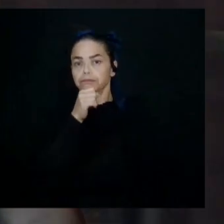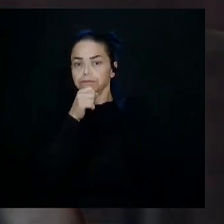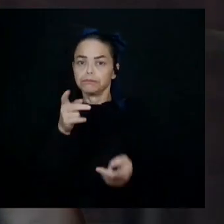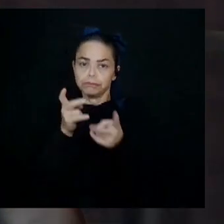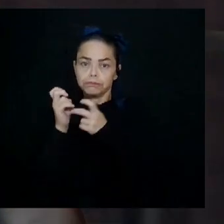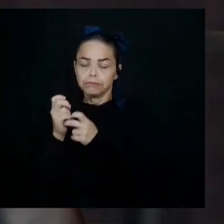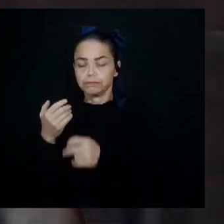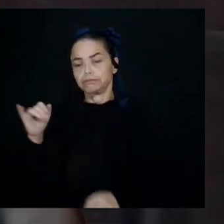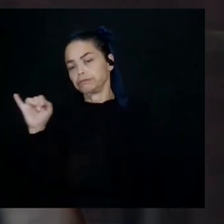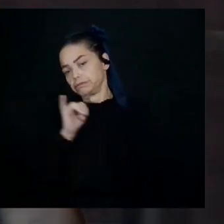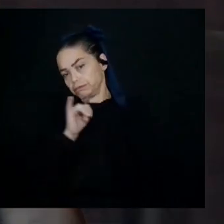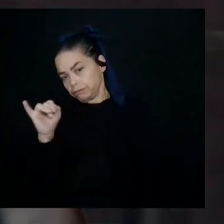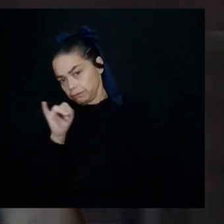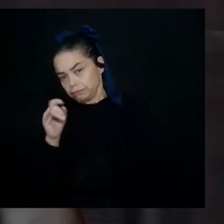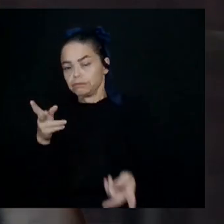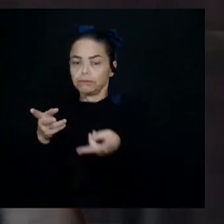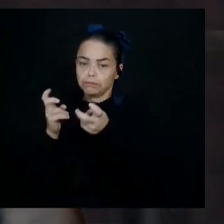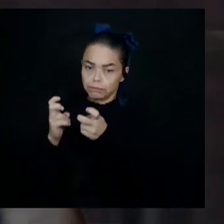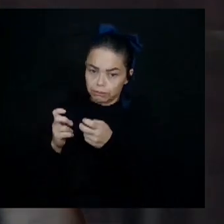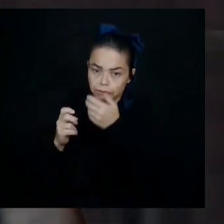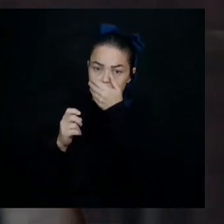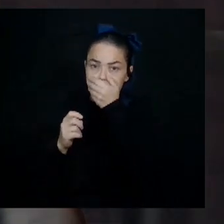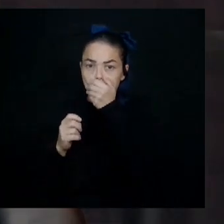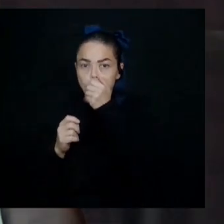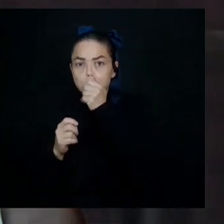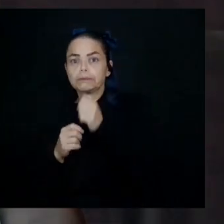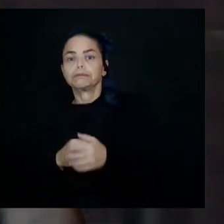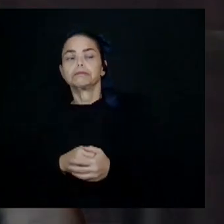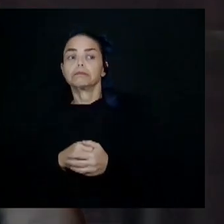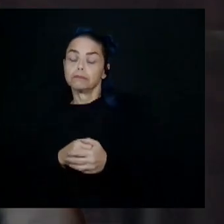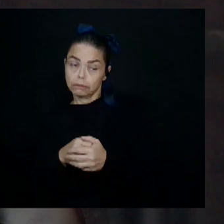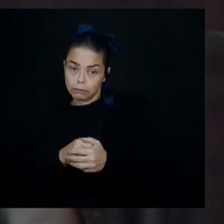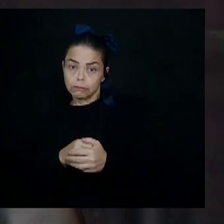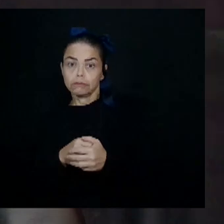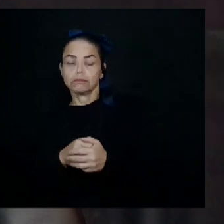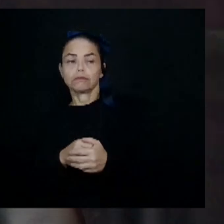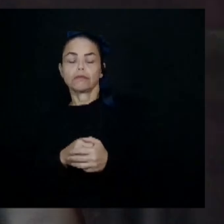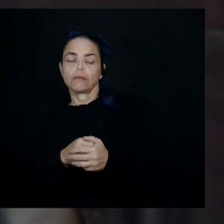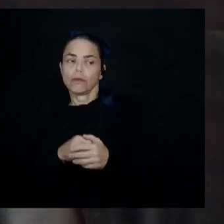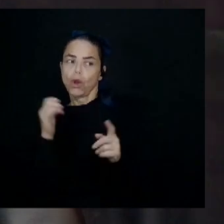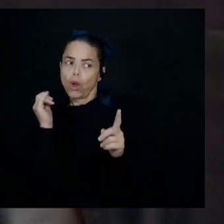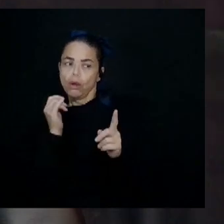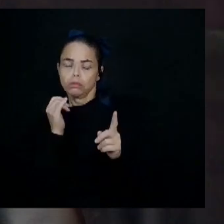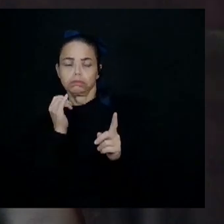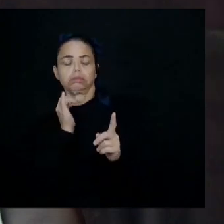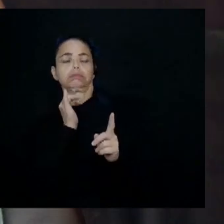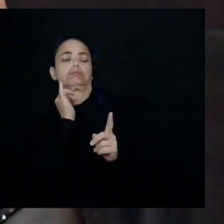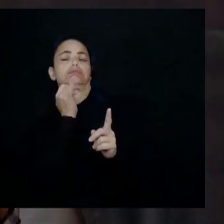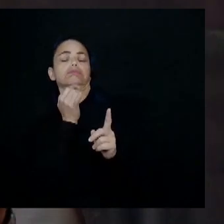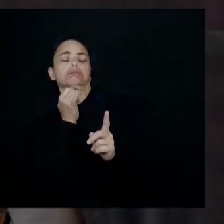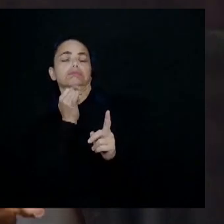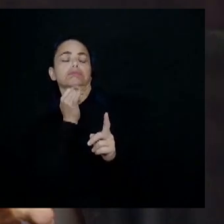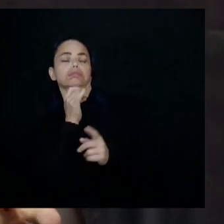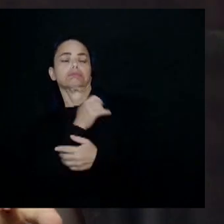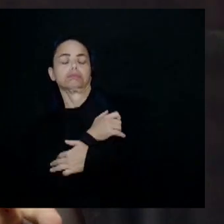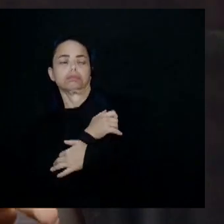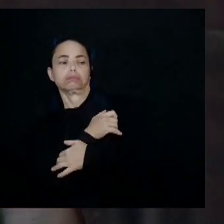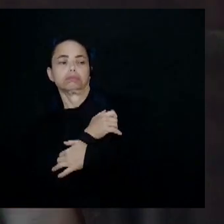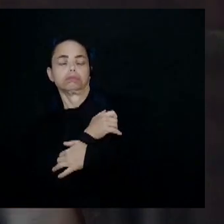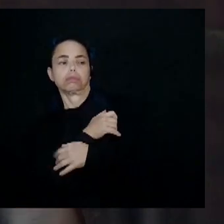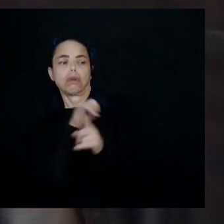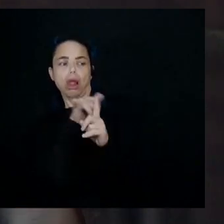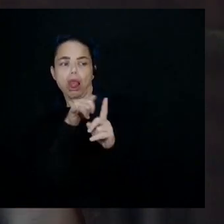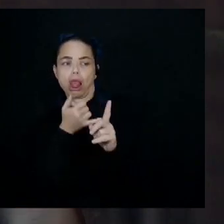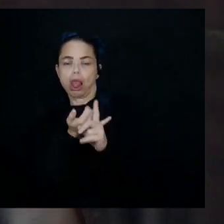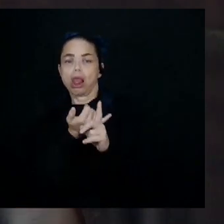irmão percebe, e aí começam a falar, né? A sofrer bullying,